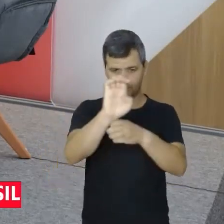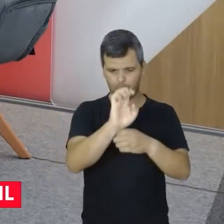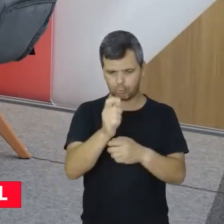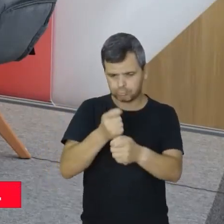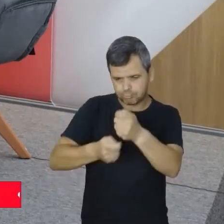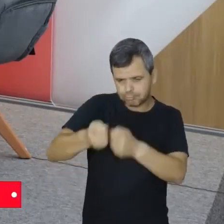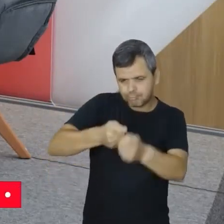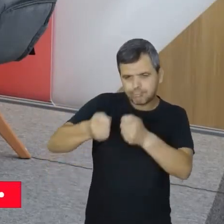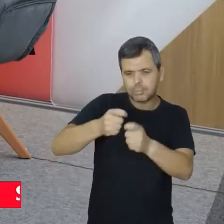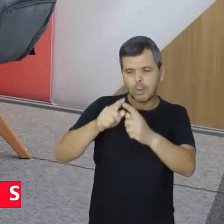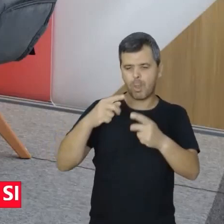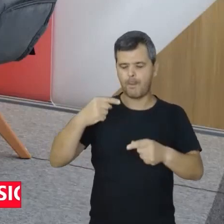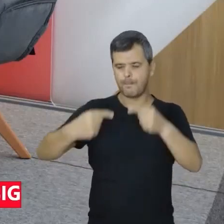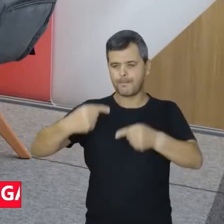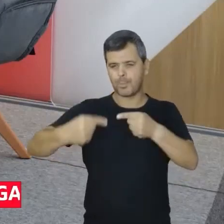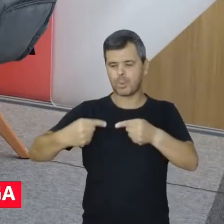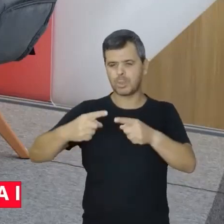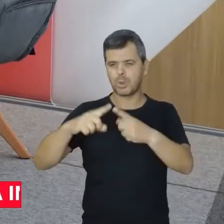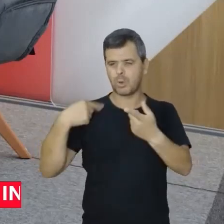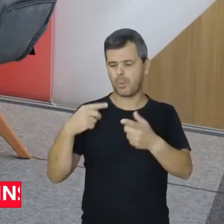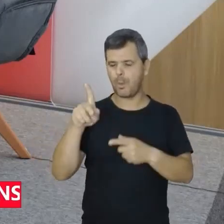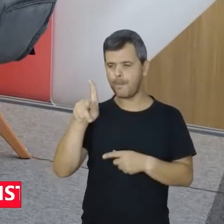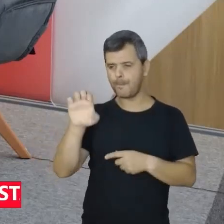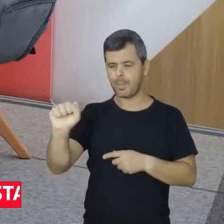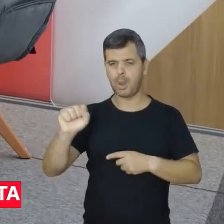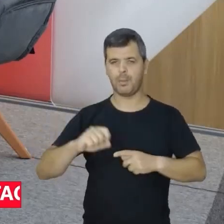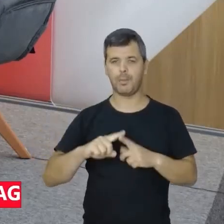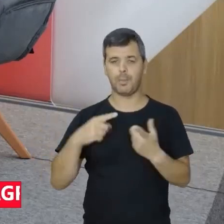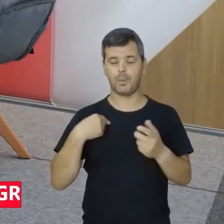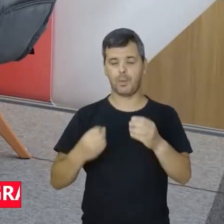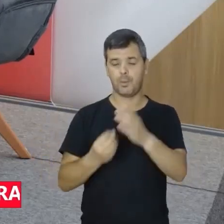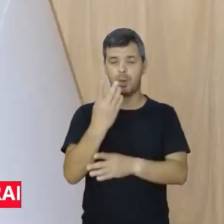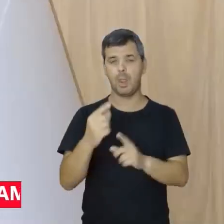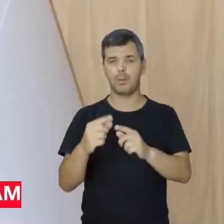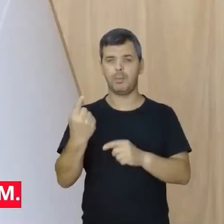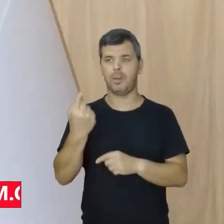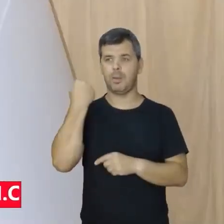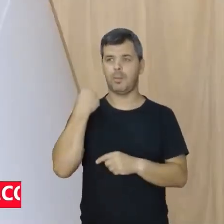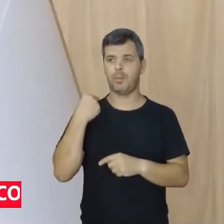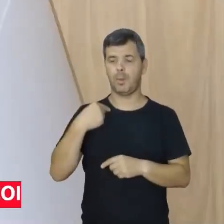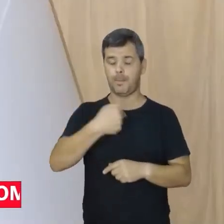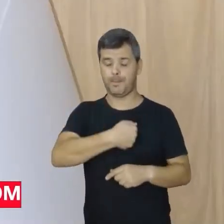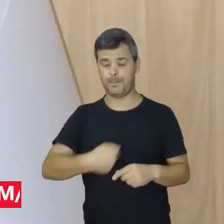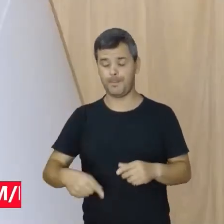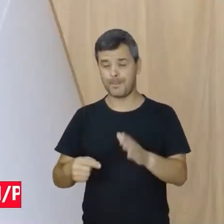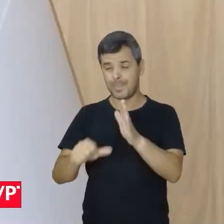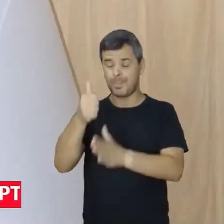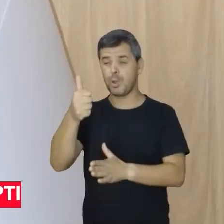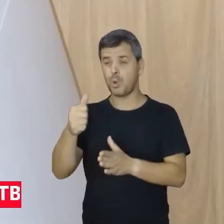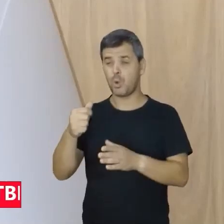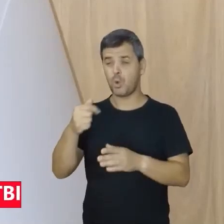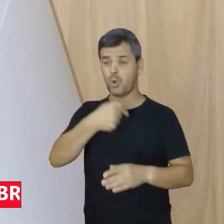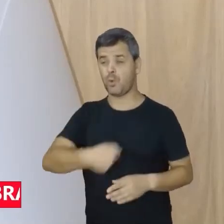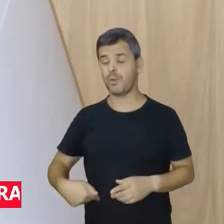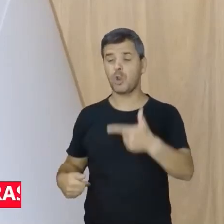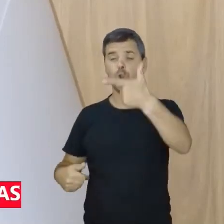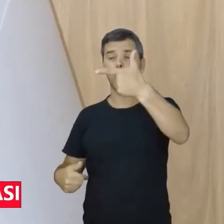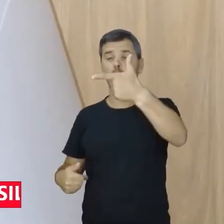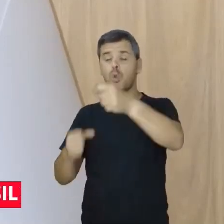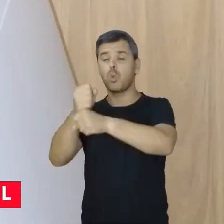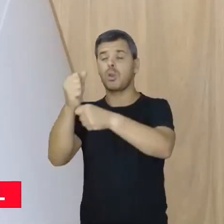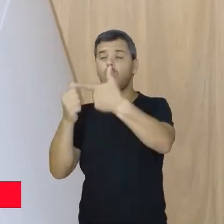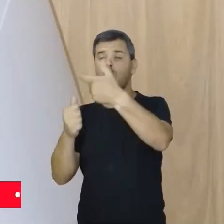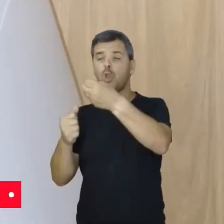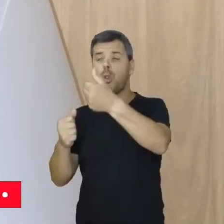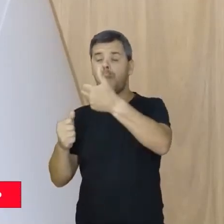gerindo uma política como o PAA. O PAA foi constituído, criado no primeiro governo do presidente Lula, 2003. E ele,